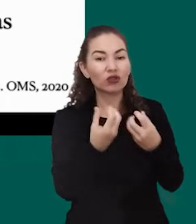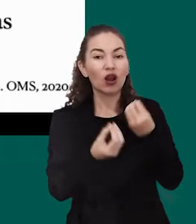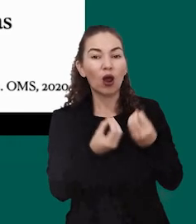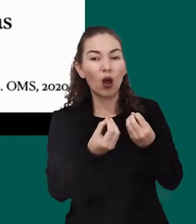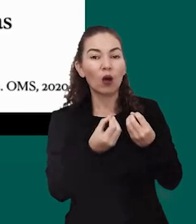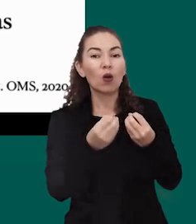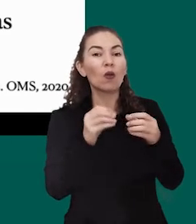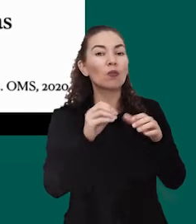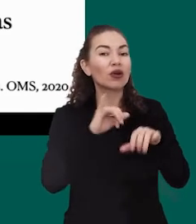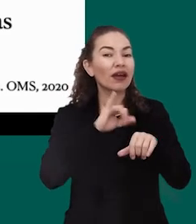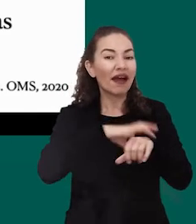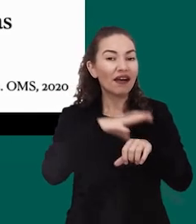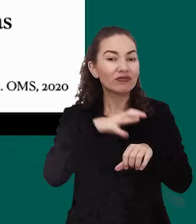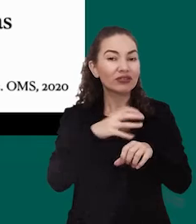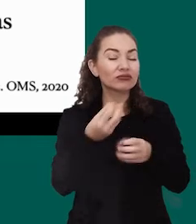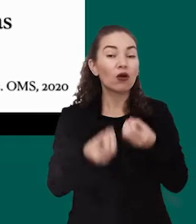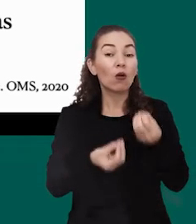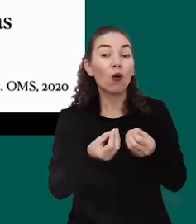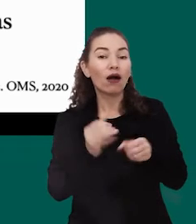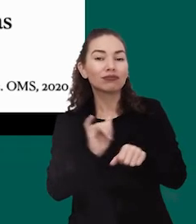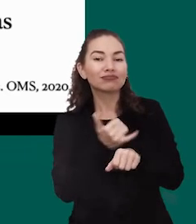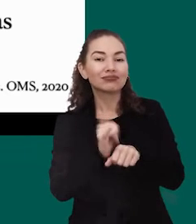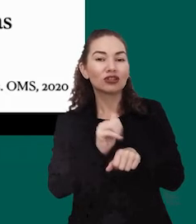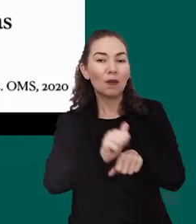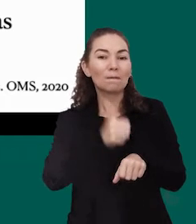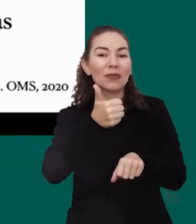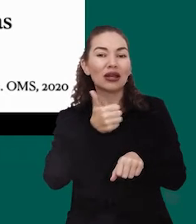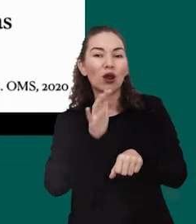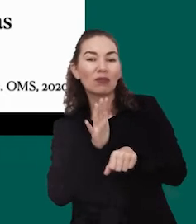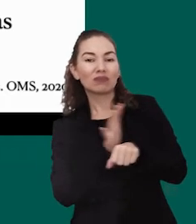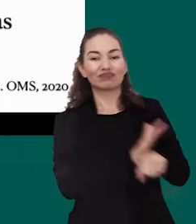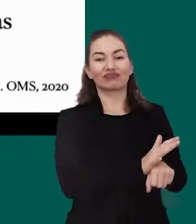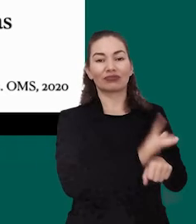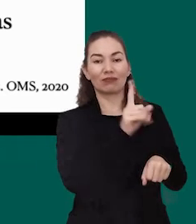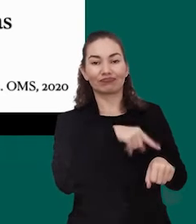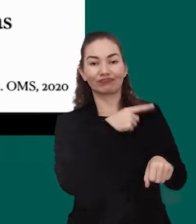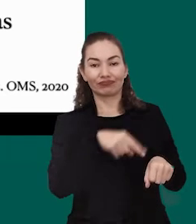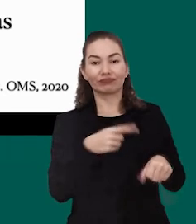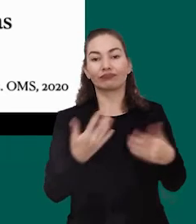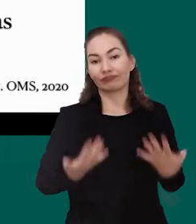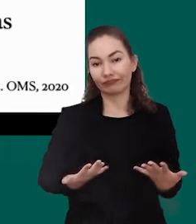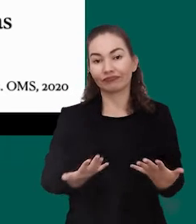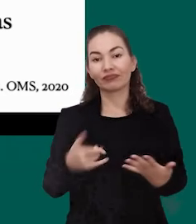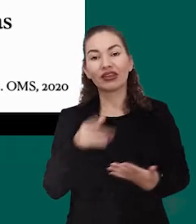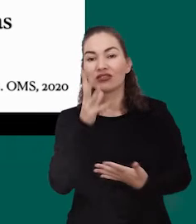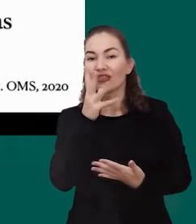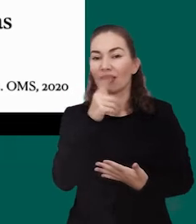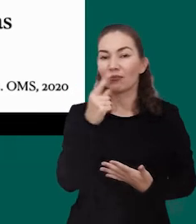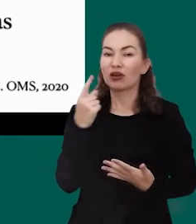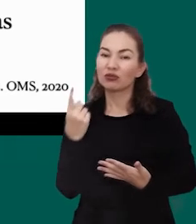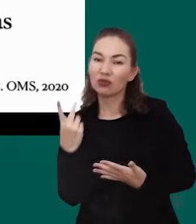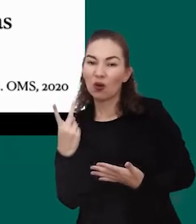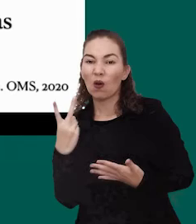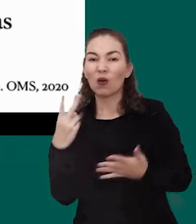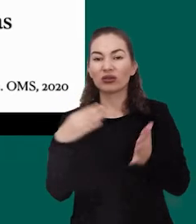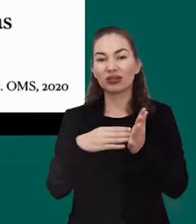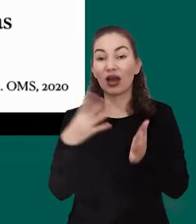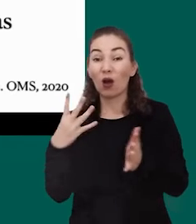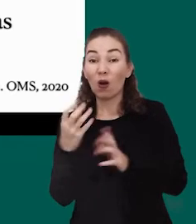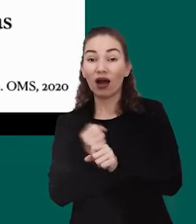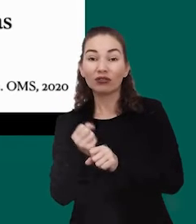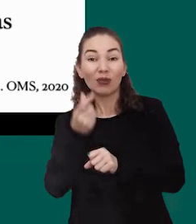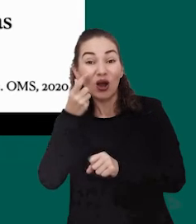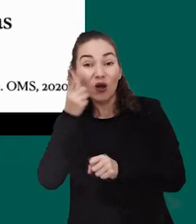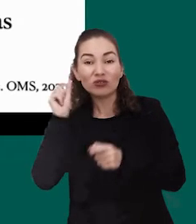causa infecção e qual a melhor estratégia para poder combatê-lo, né? Isso geralmente demora de 2 a 4 anos até que se faça